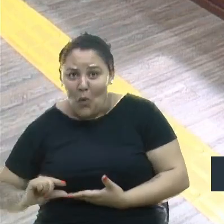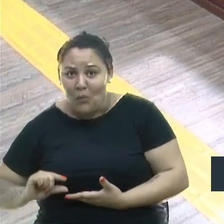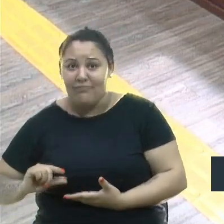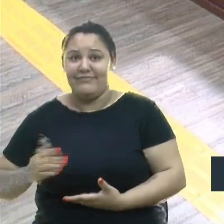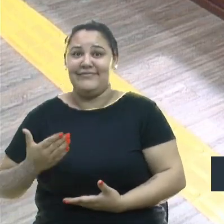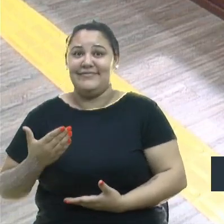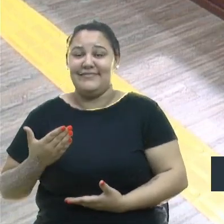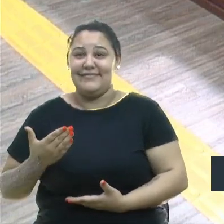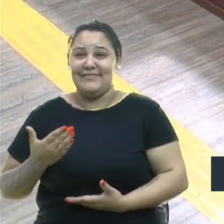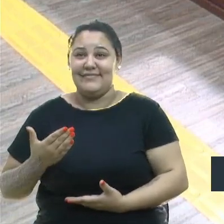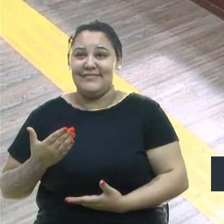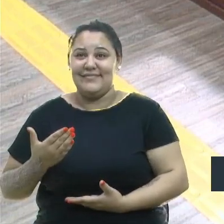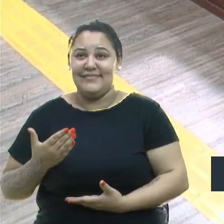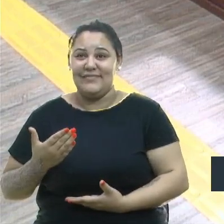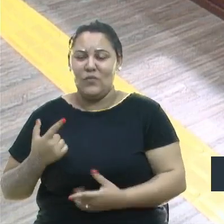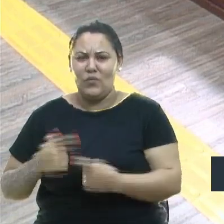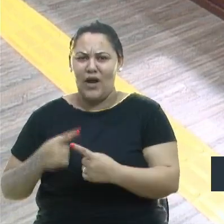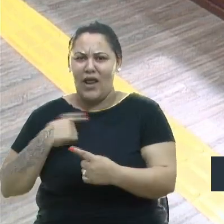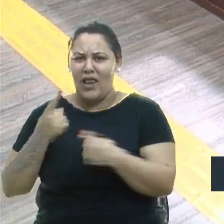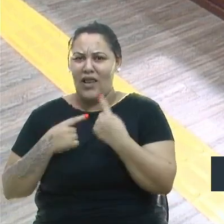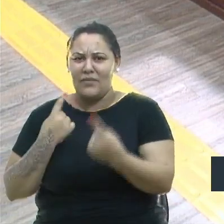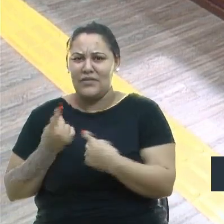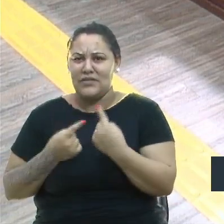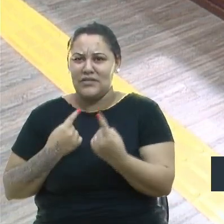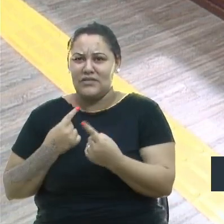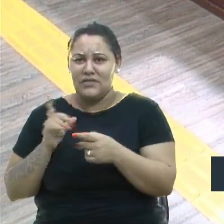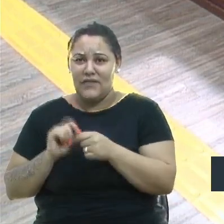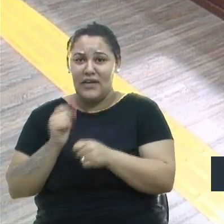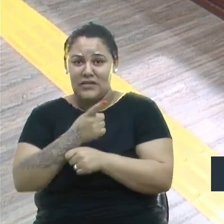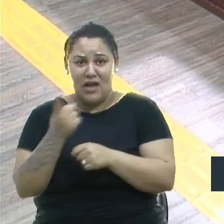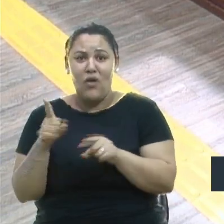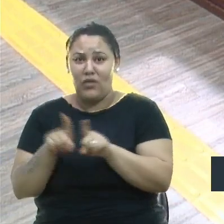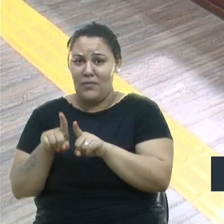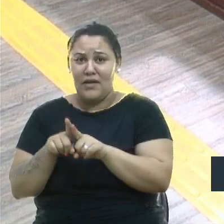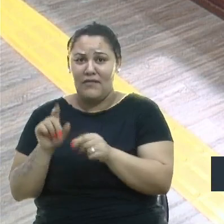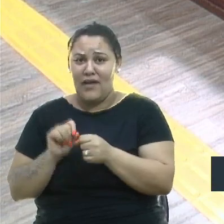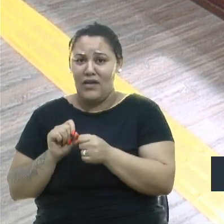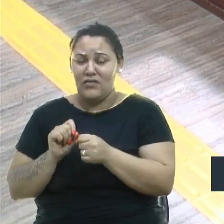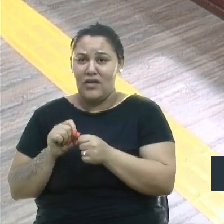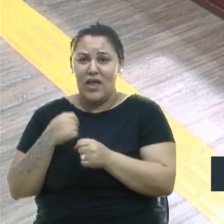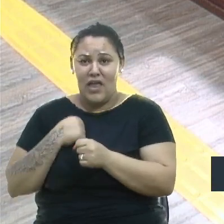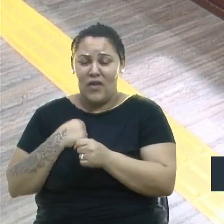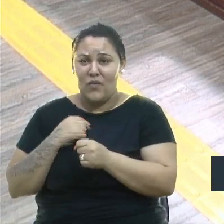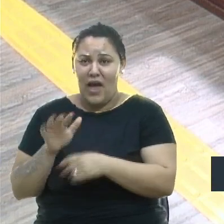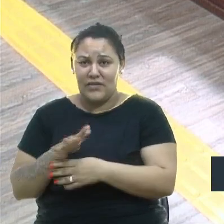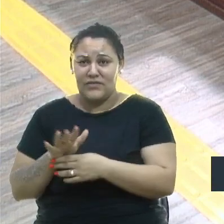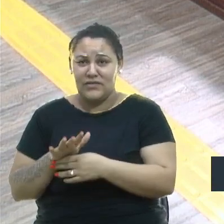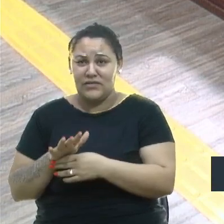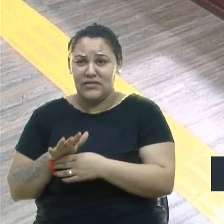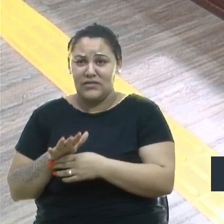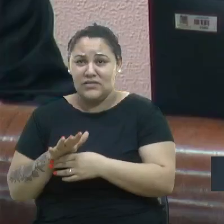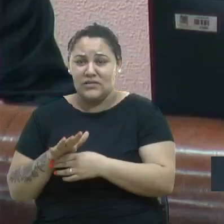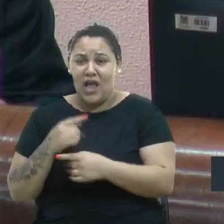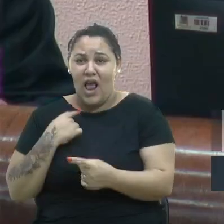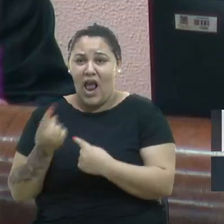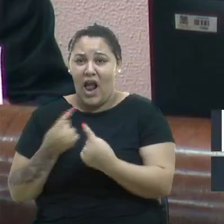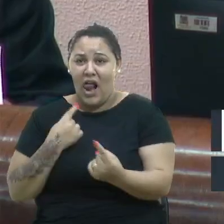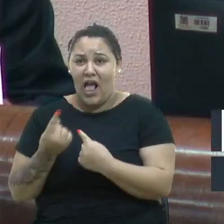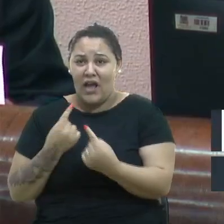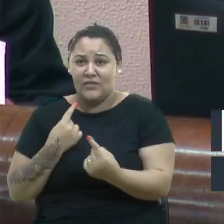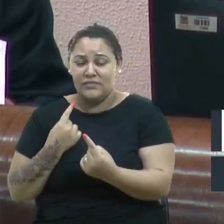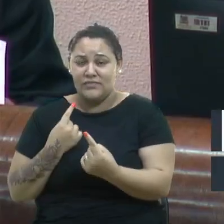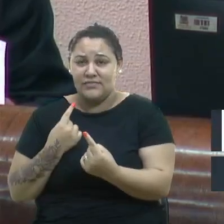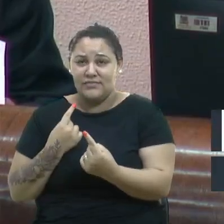Porque a reclamação que vocês estão fazendo, eu também estou fazendo. Eu, pontualmente, vou reclamar da Secretaria